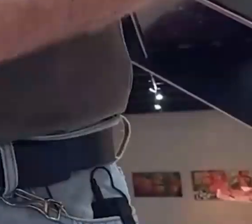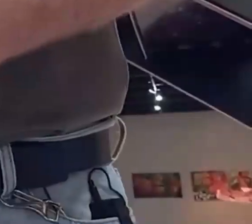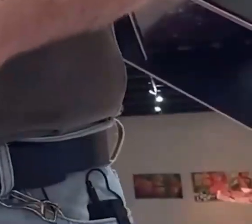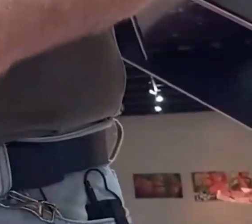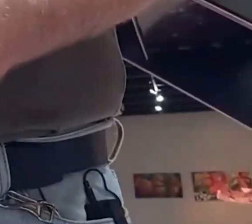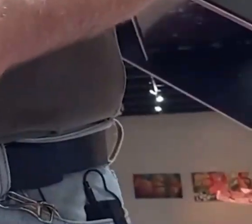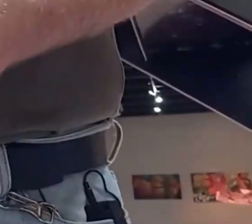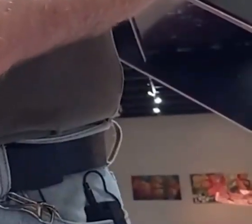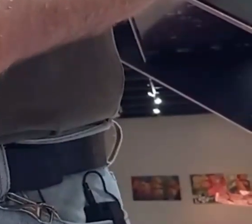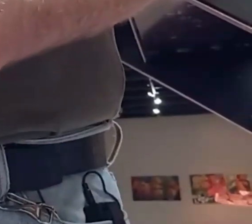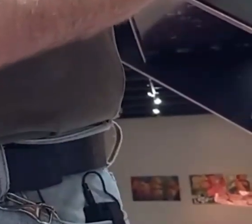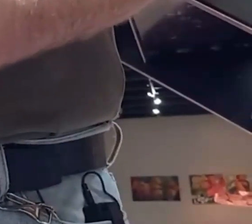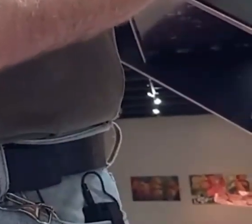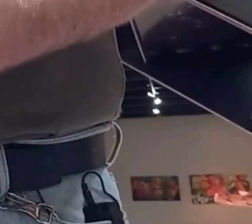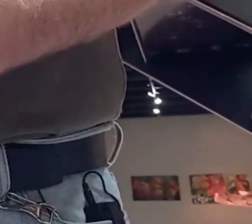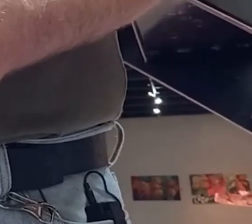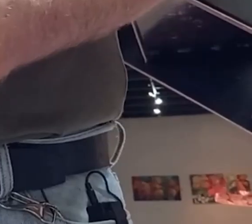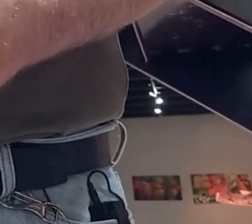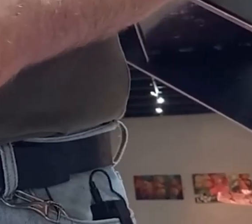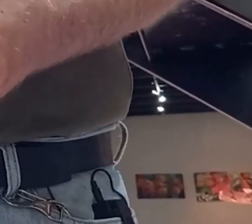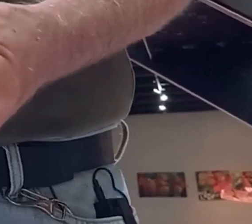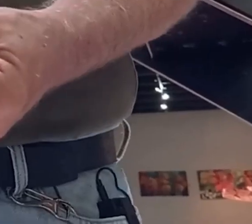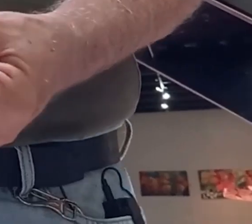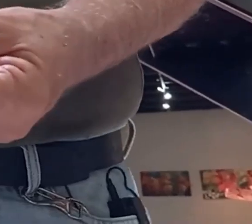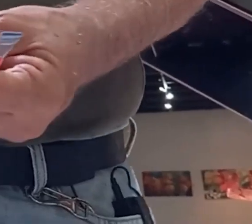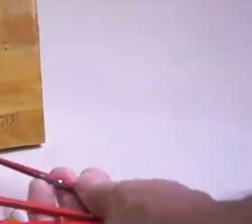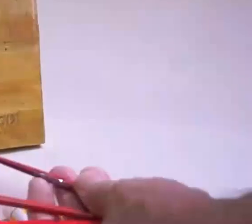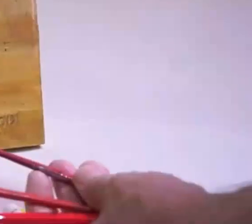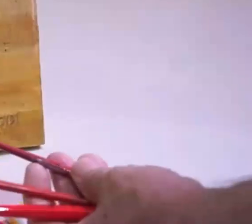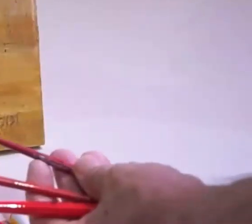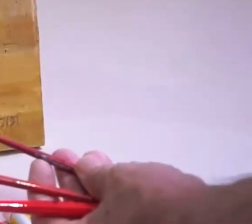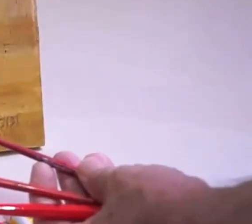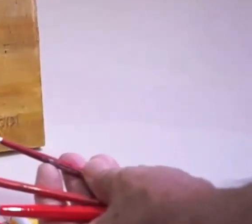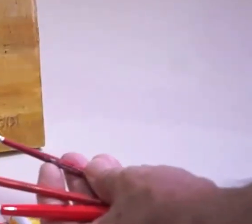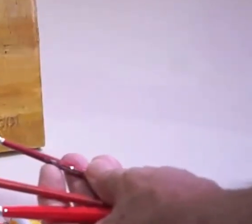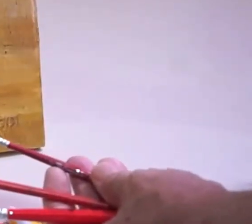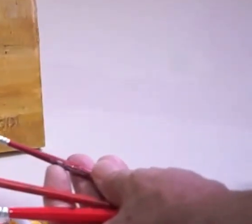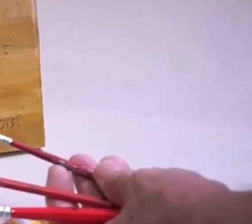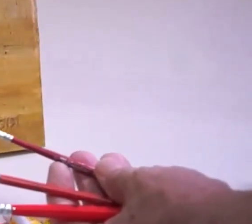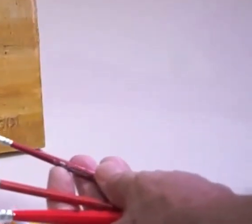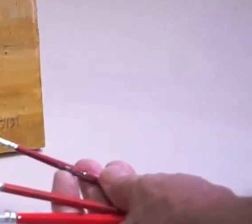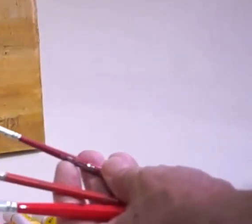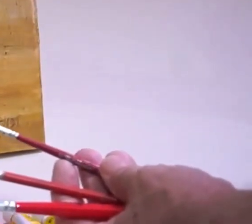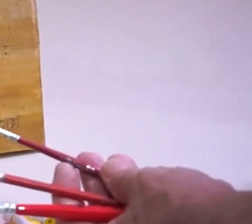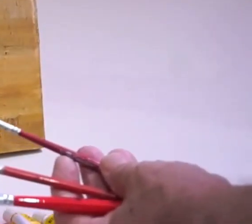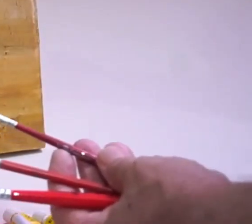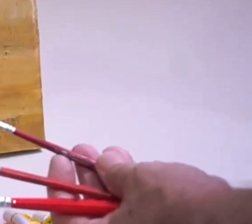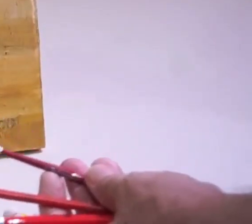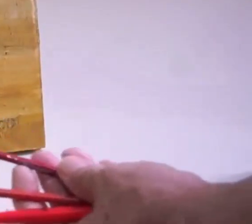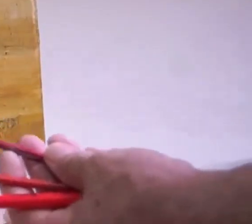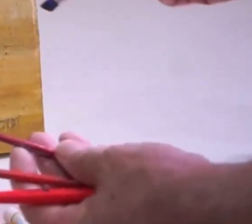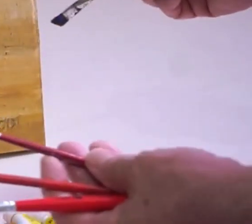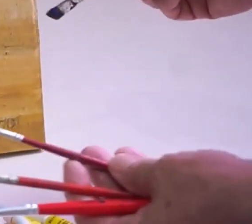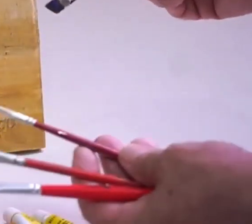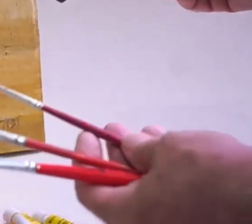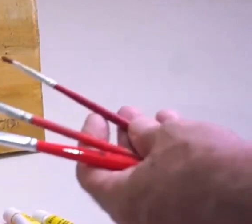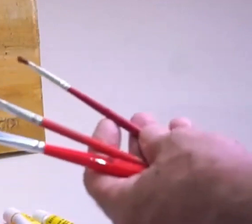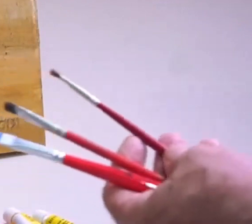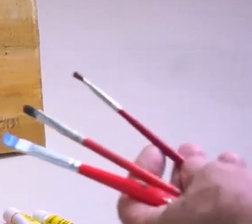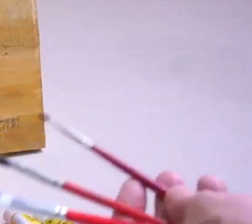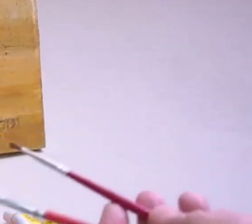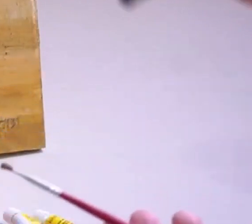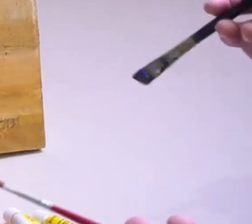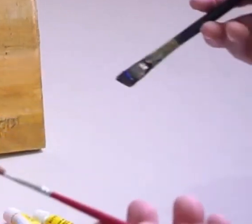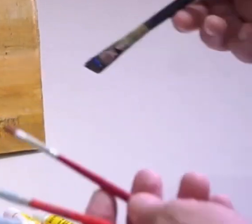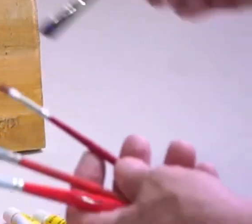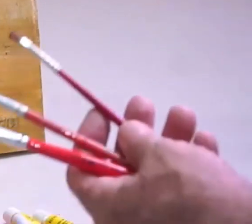não está raspando. Então tem todo um cuidado aí, né? E o pincel, a cerda escura, dura, aliás,